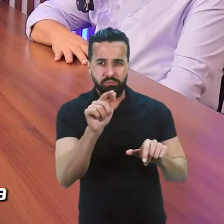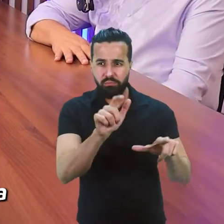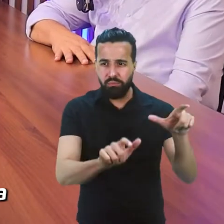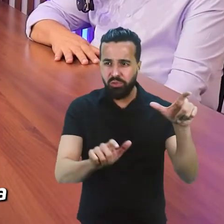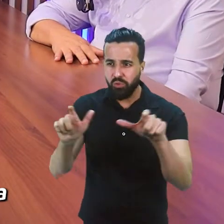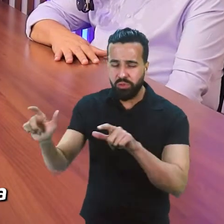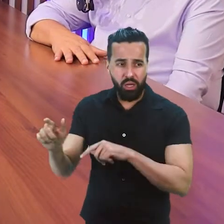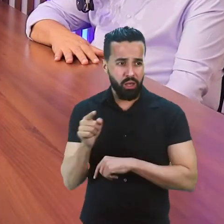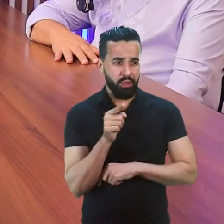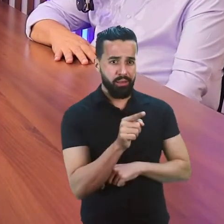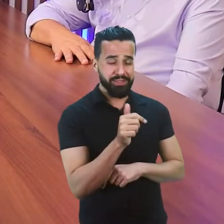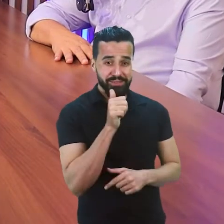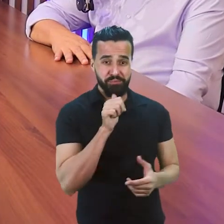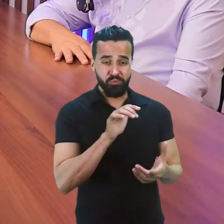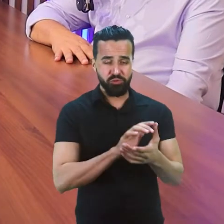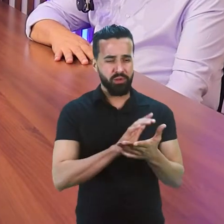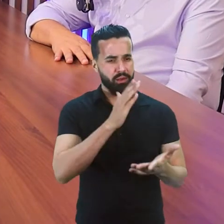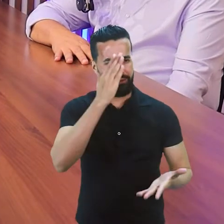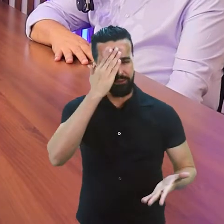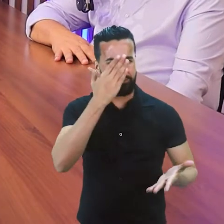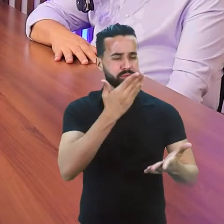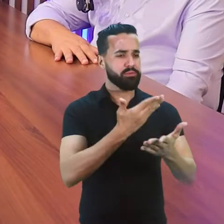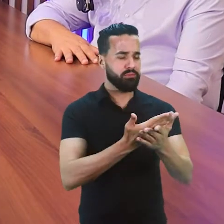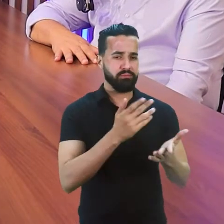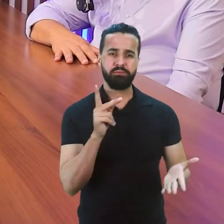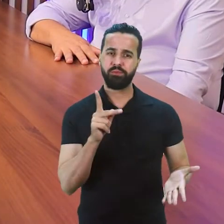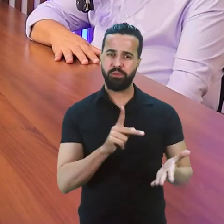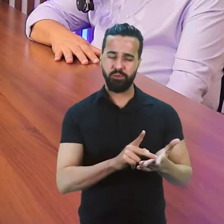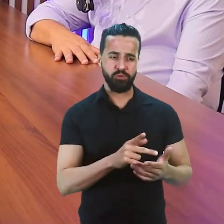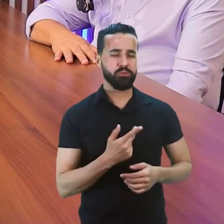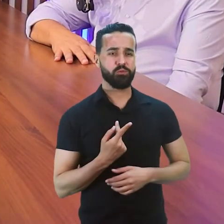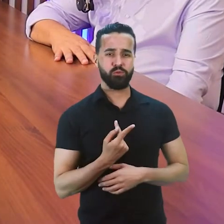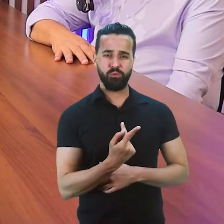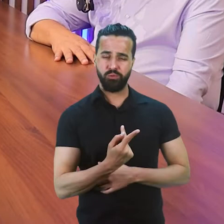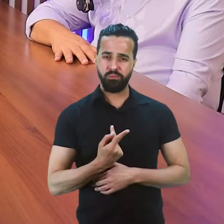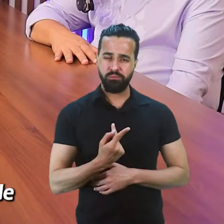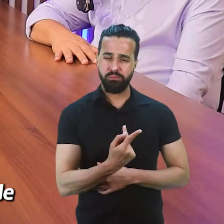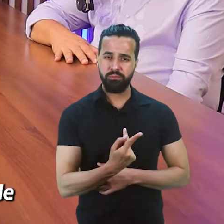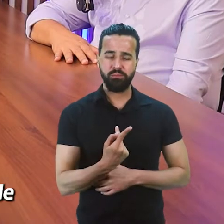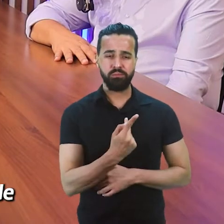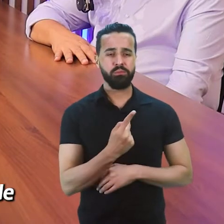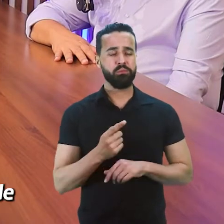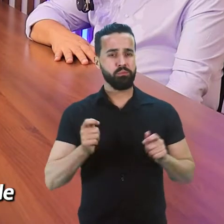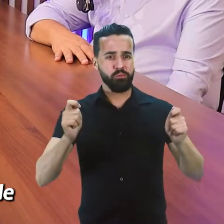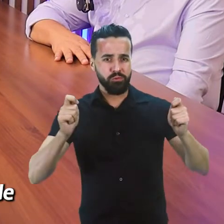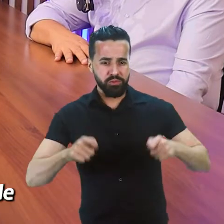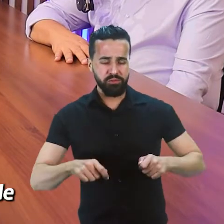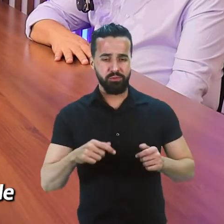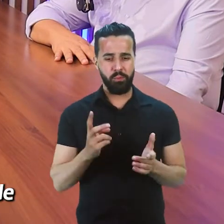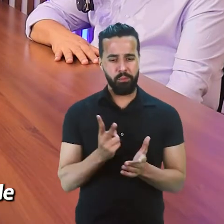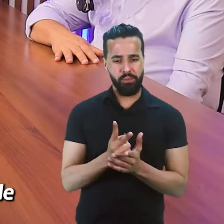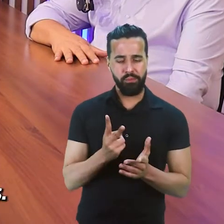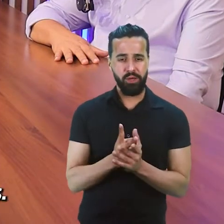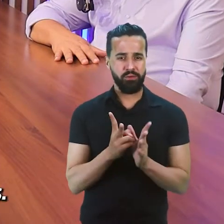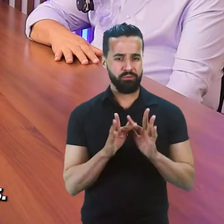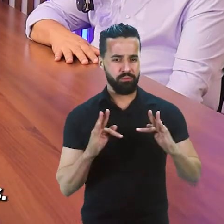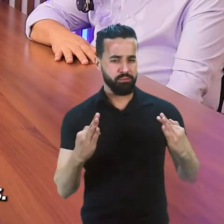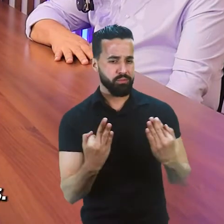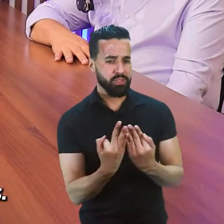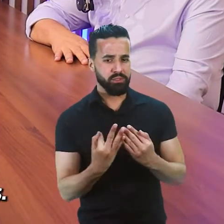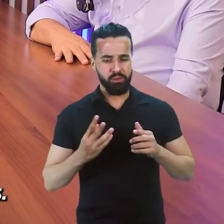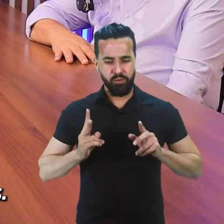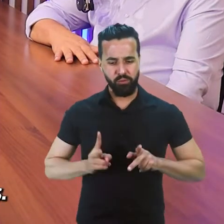que acreditava que a gente poderia manter a nossa família, dar continuidade aos